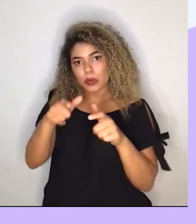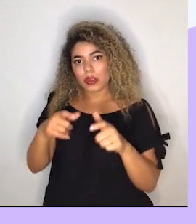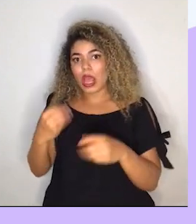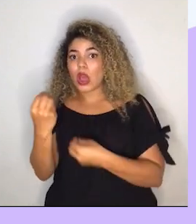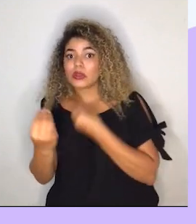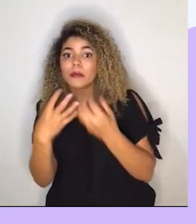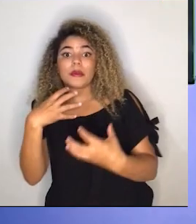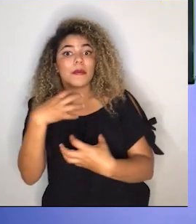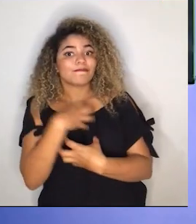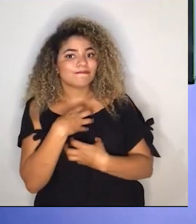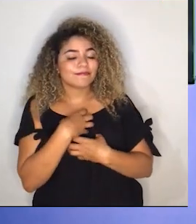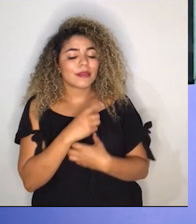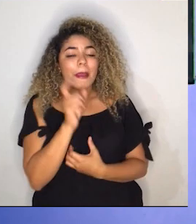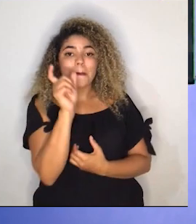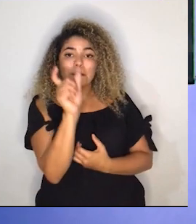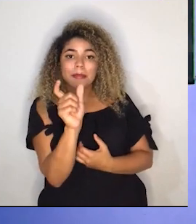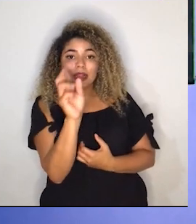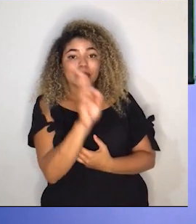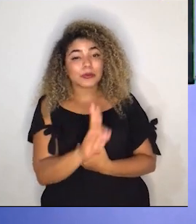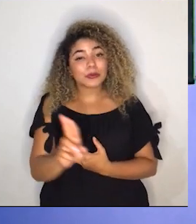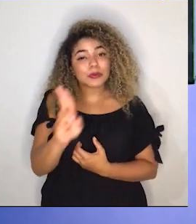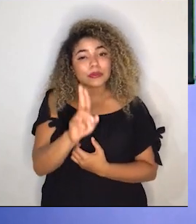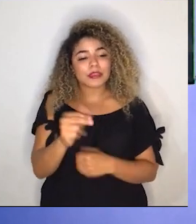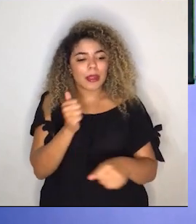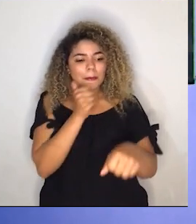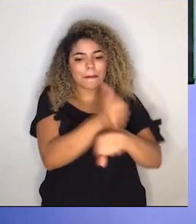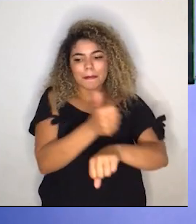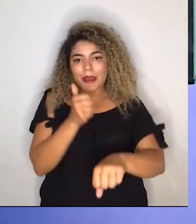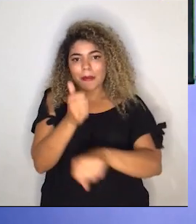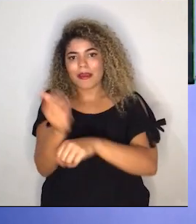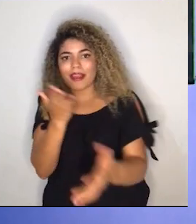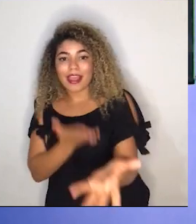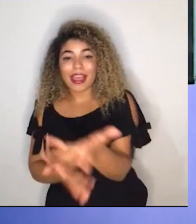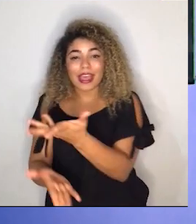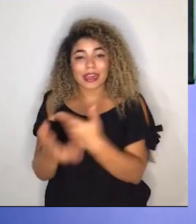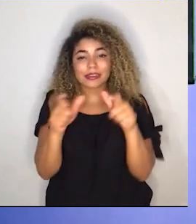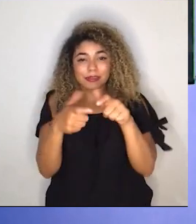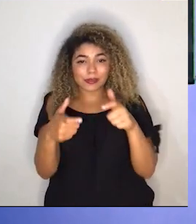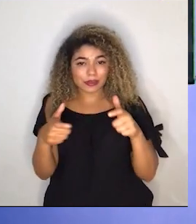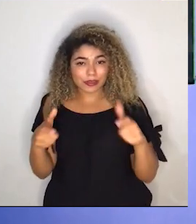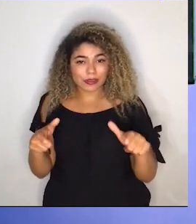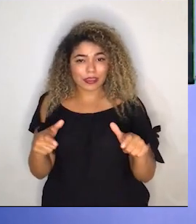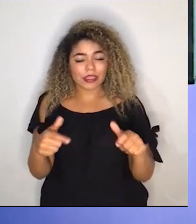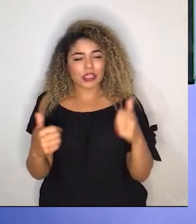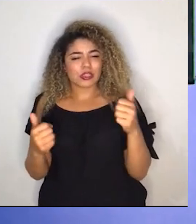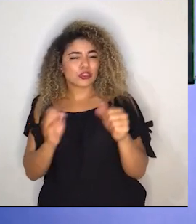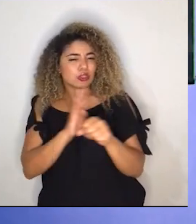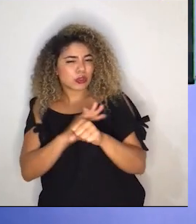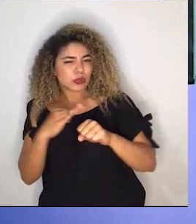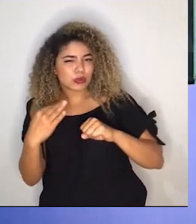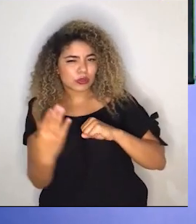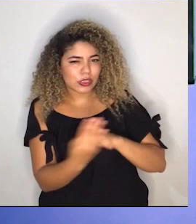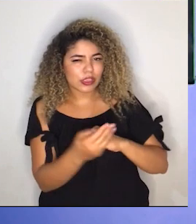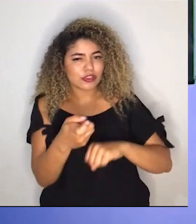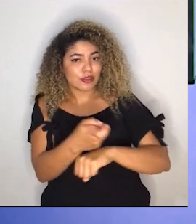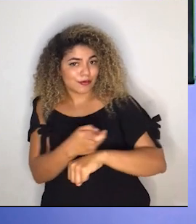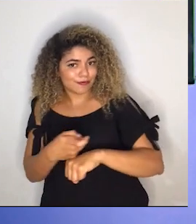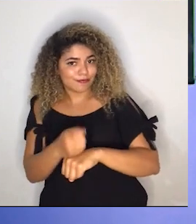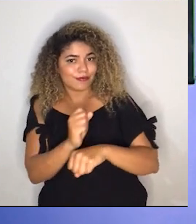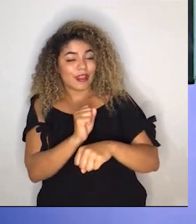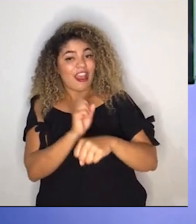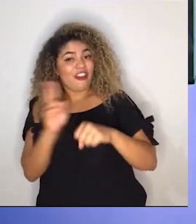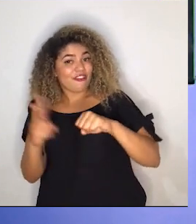ou modo. São palavras usadas para marcar as relações gramaticais que substantivos,